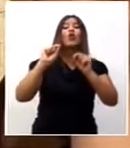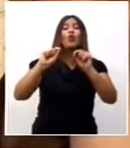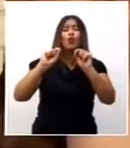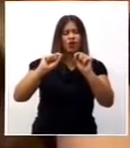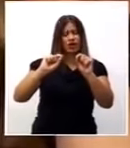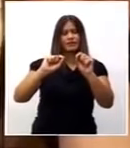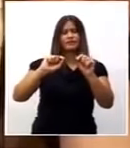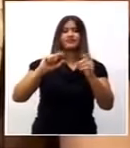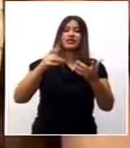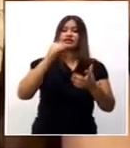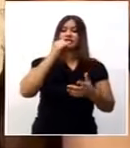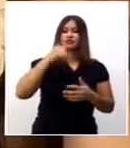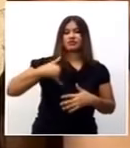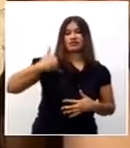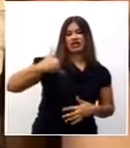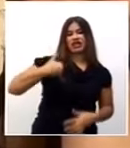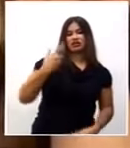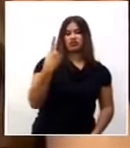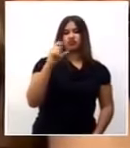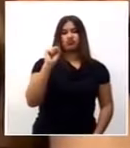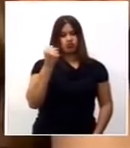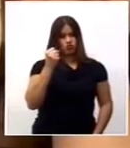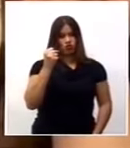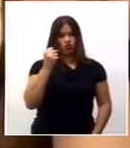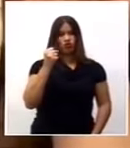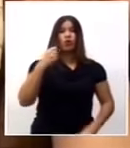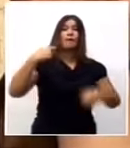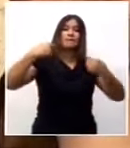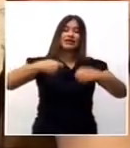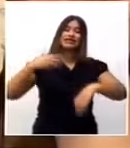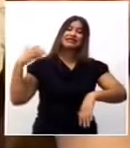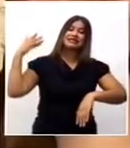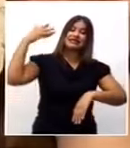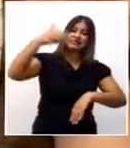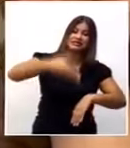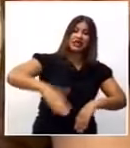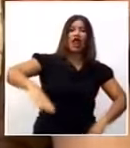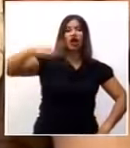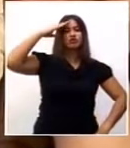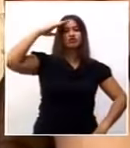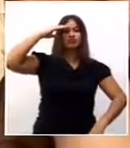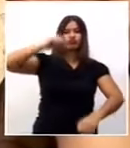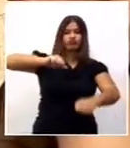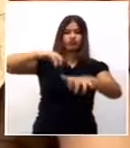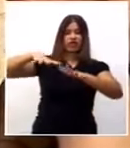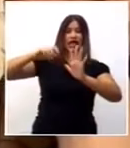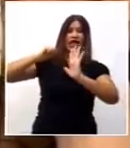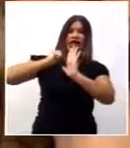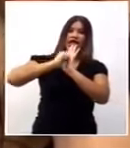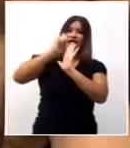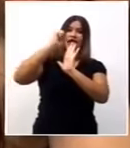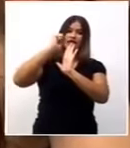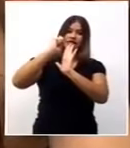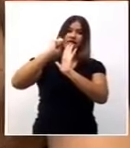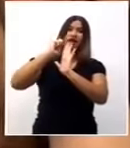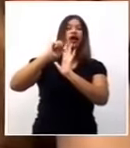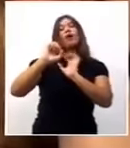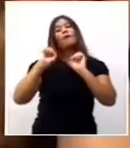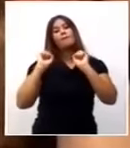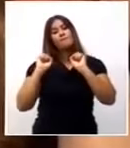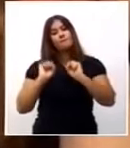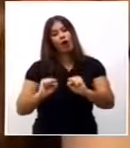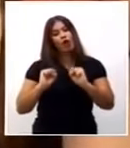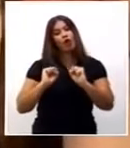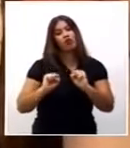faz 18 anos, vocês, meninos, quando vão fazer 18 anos, vocês vão ter que ir até o exército se alistar. E vão ser dispensados ou vão